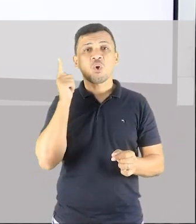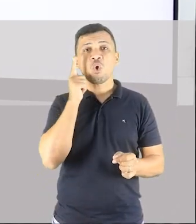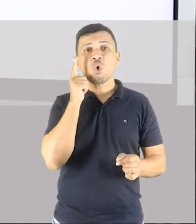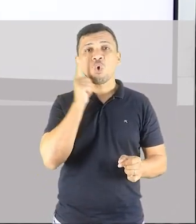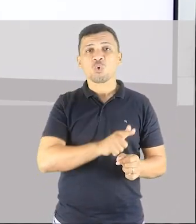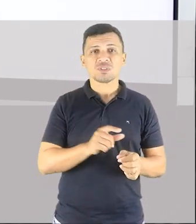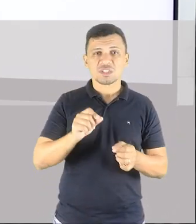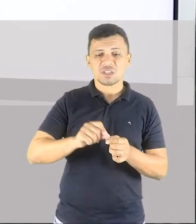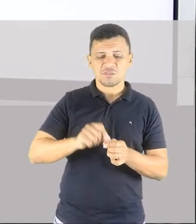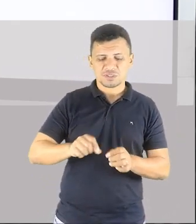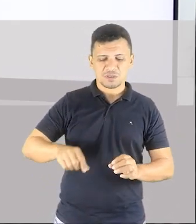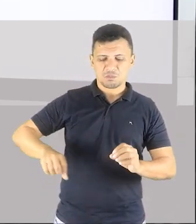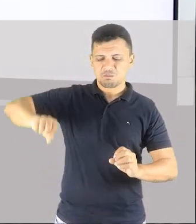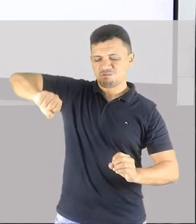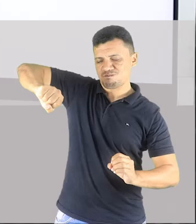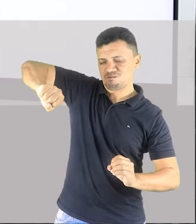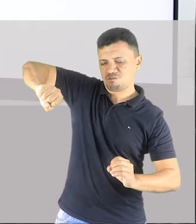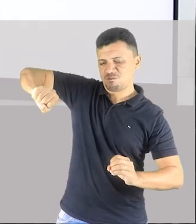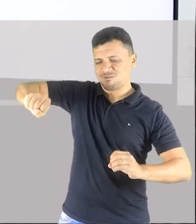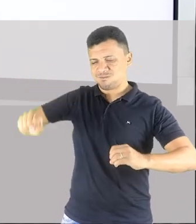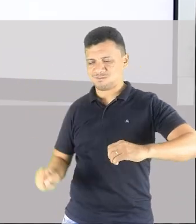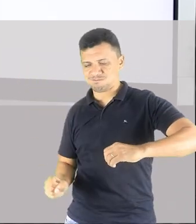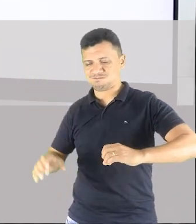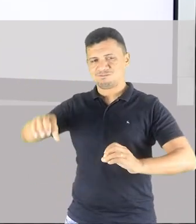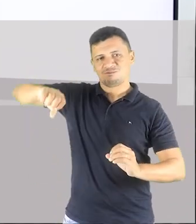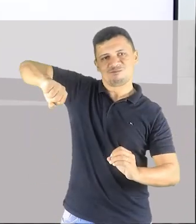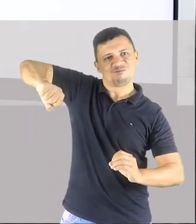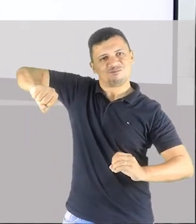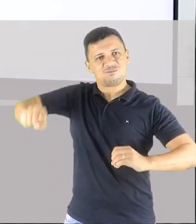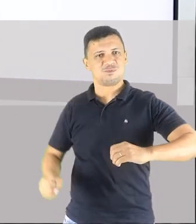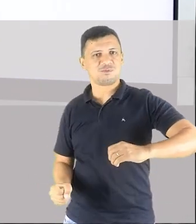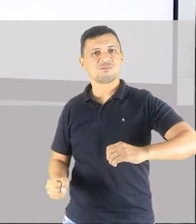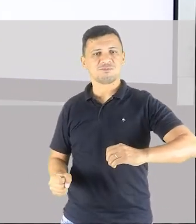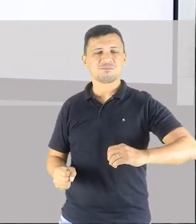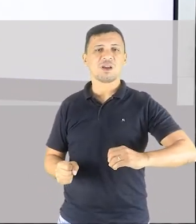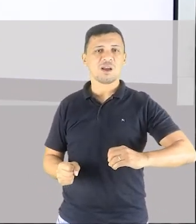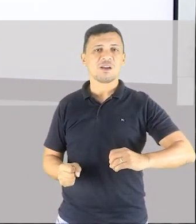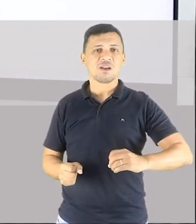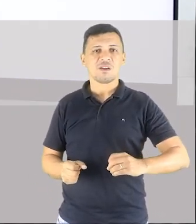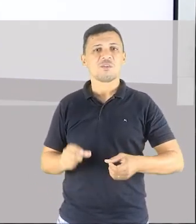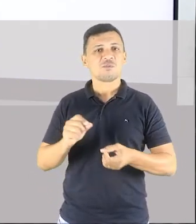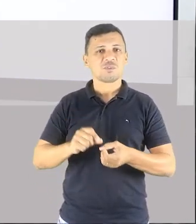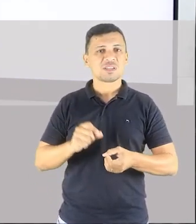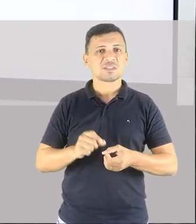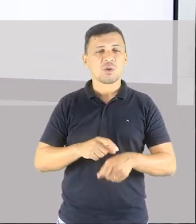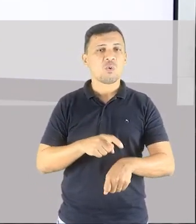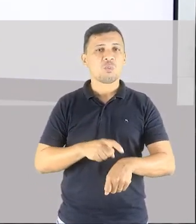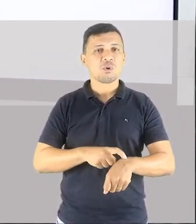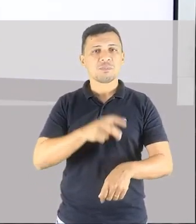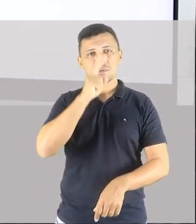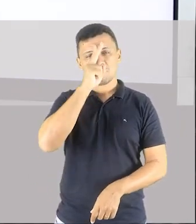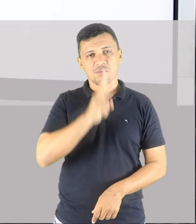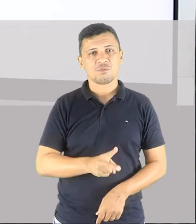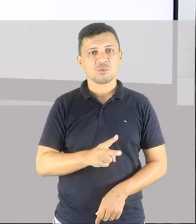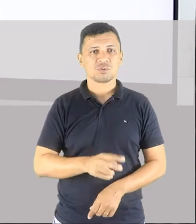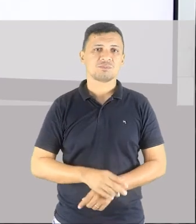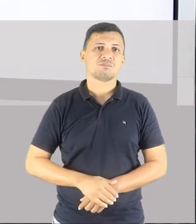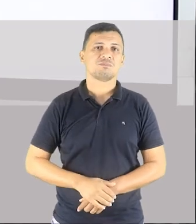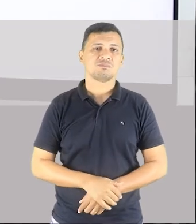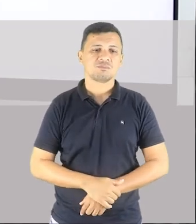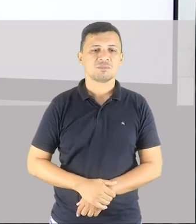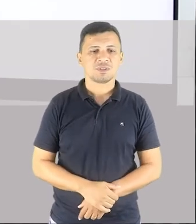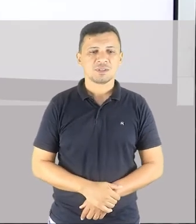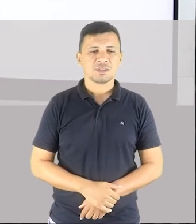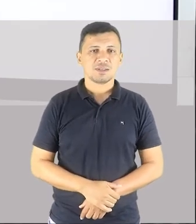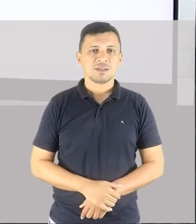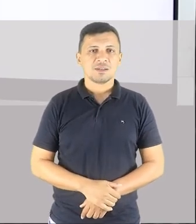girar a barra, girar o parafuso ali, ou seja, realizar um momento angular, realizar o torque. Tá legal?